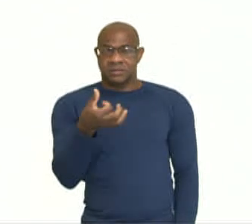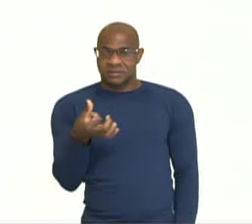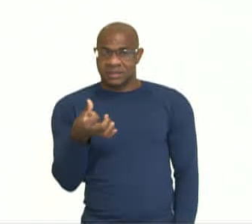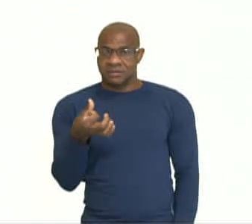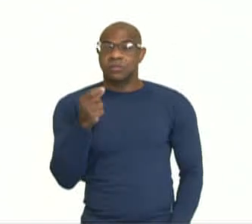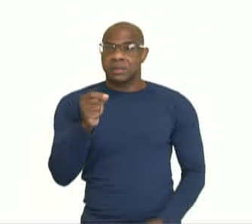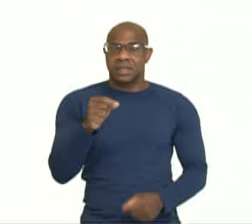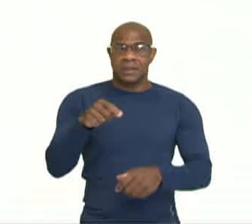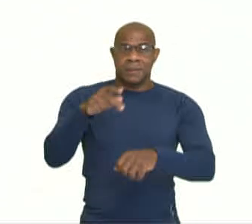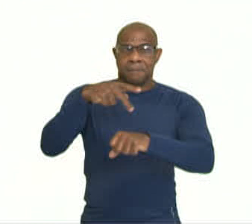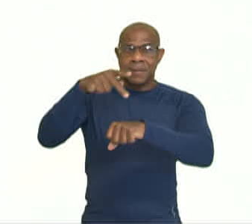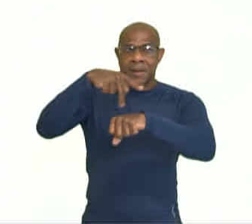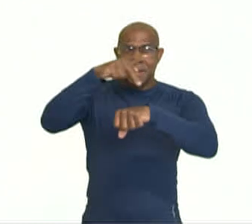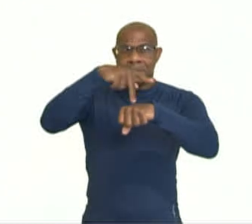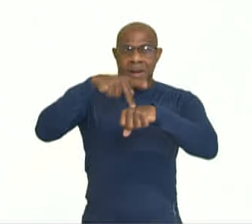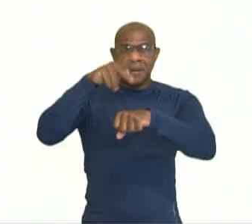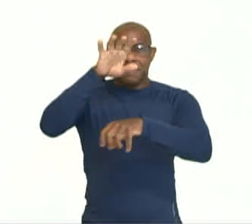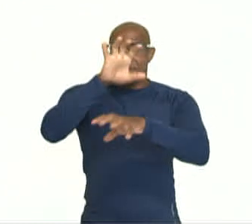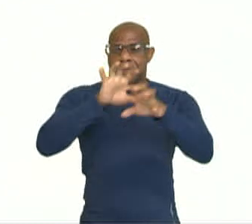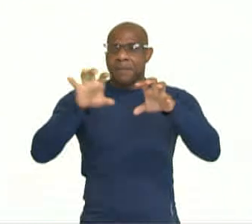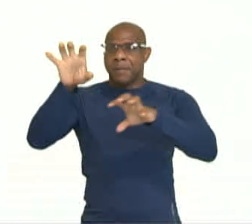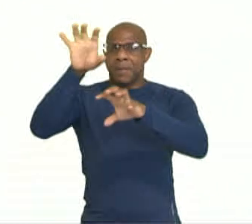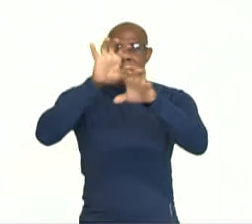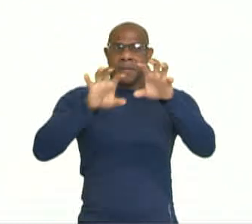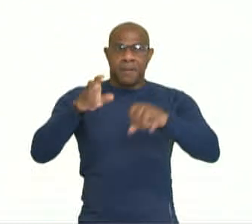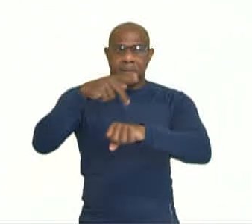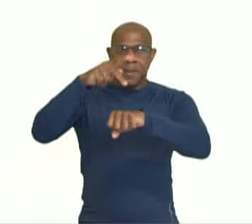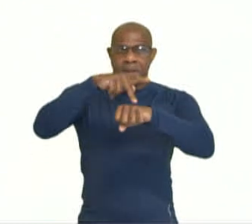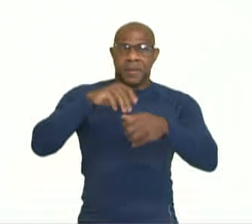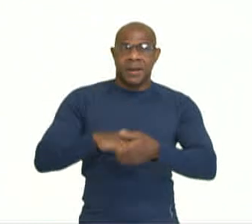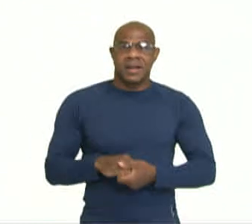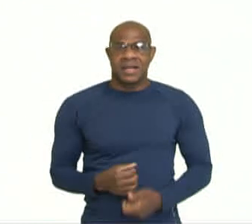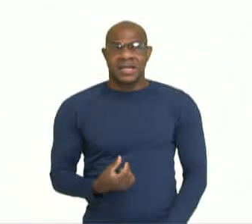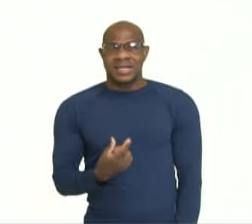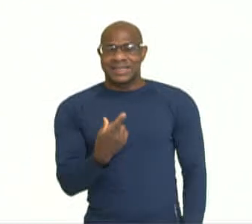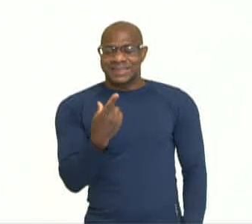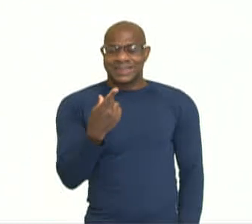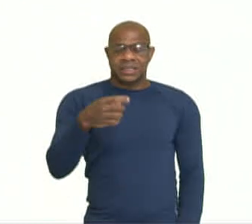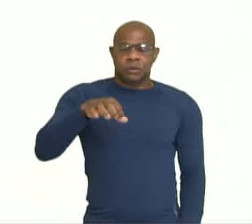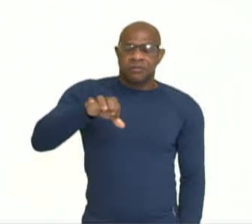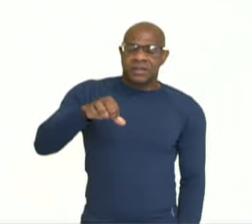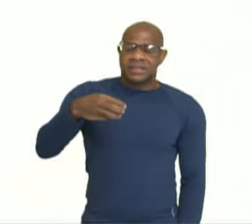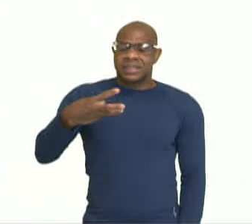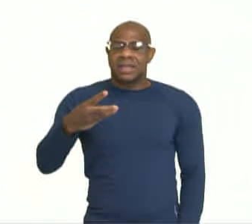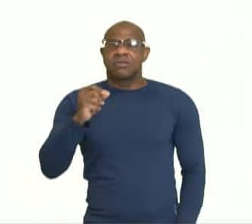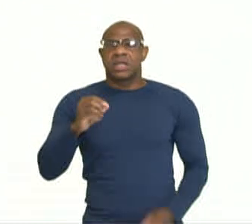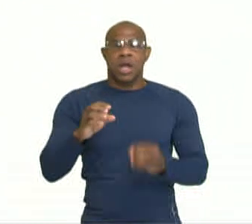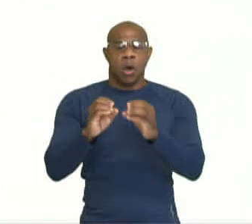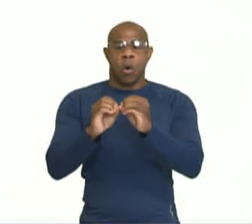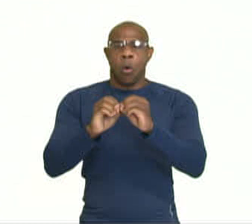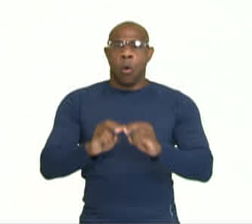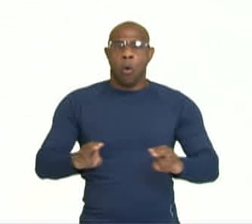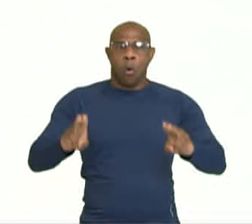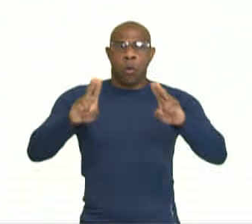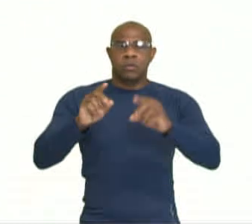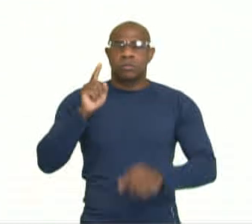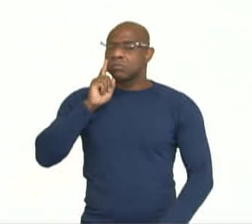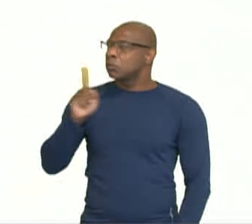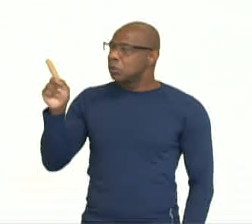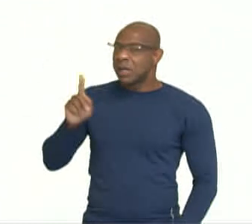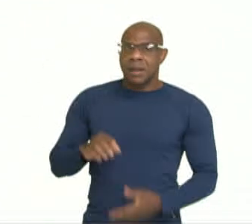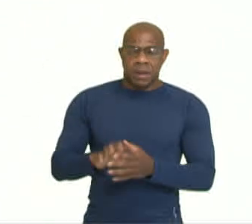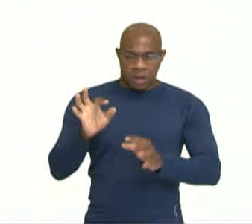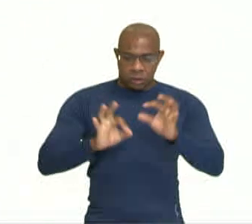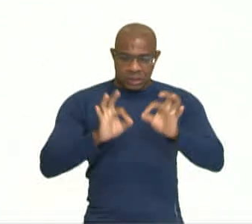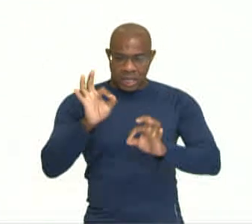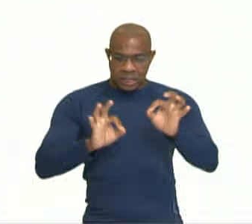configurados. E desses nós temos 193 membros da ONU. A ONU, uma instituição organizada pós